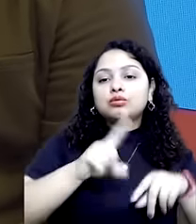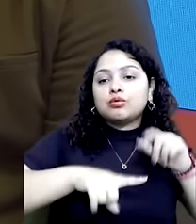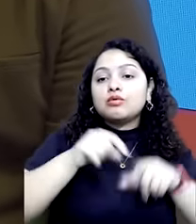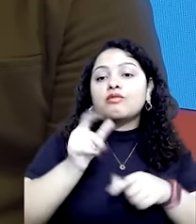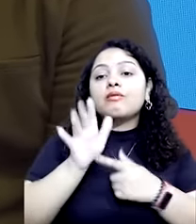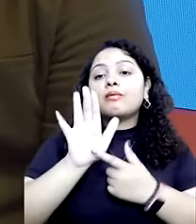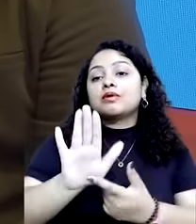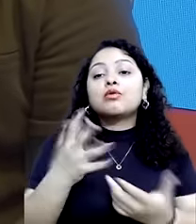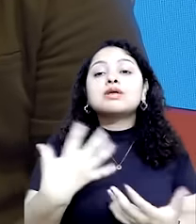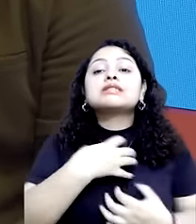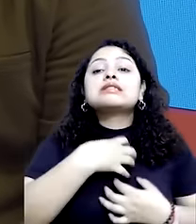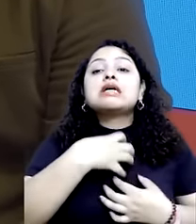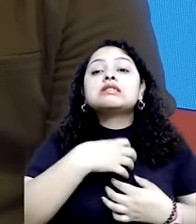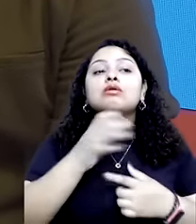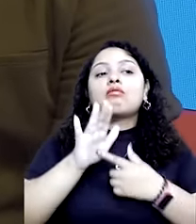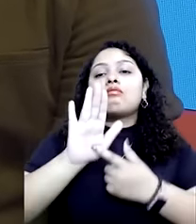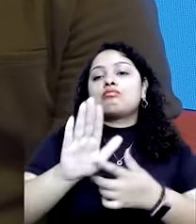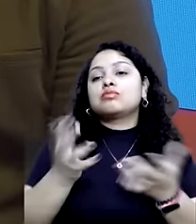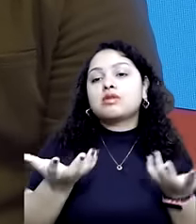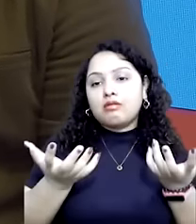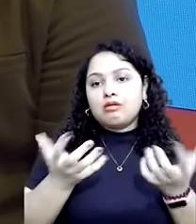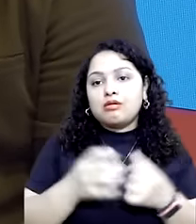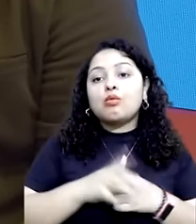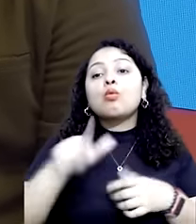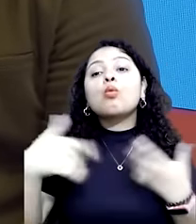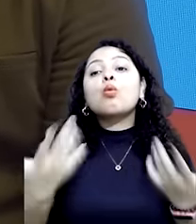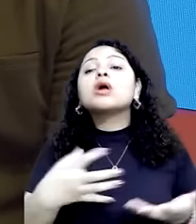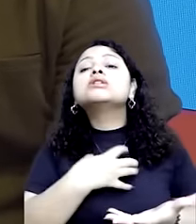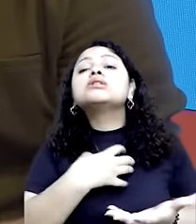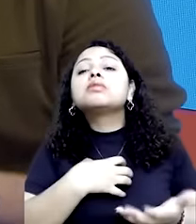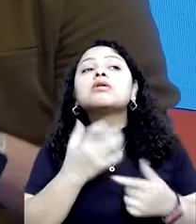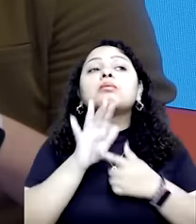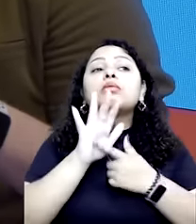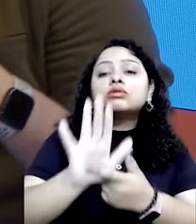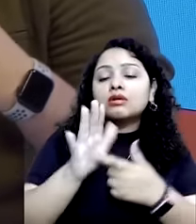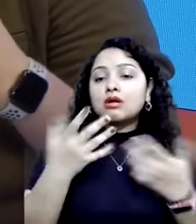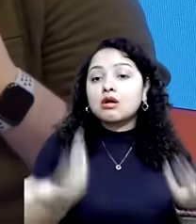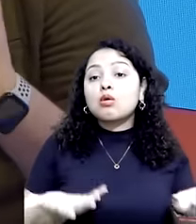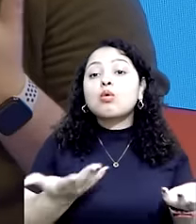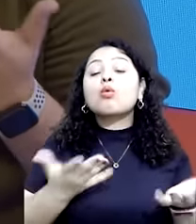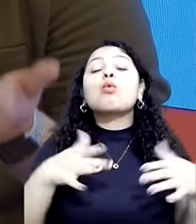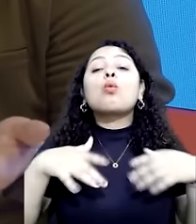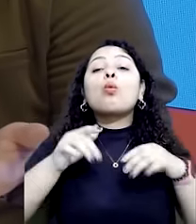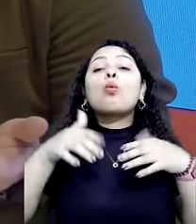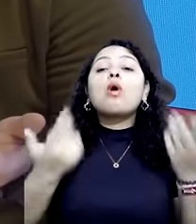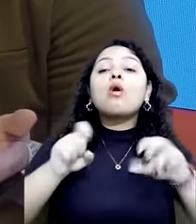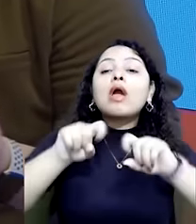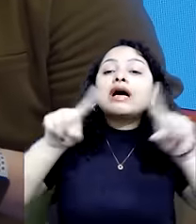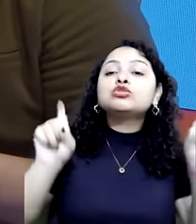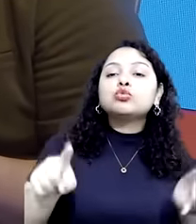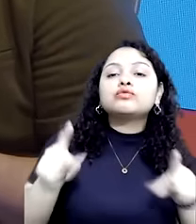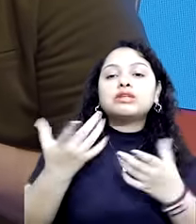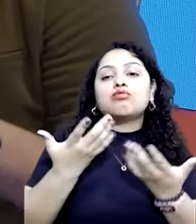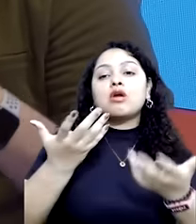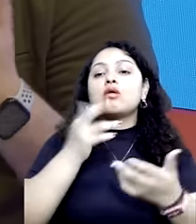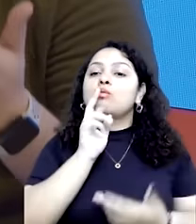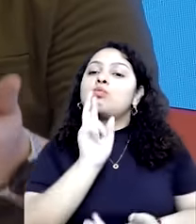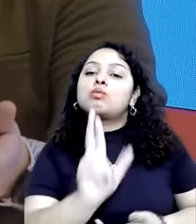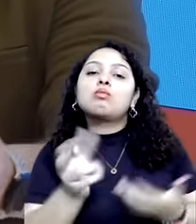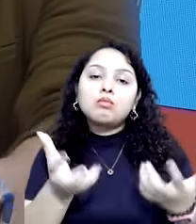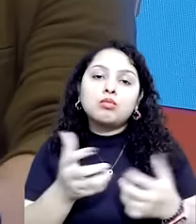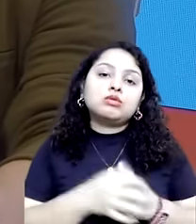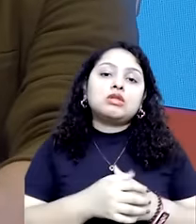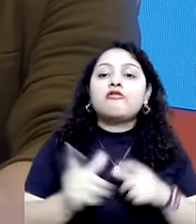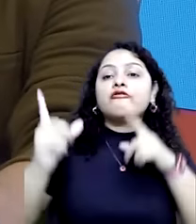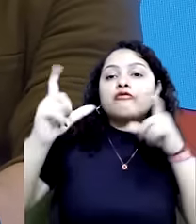quer passar qual é a sensação que a gente quer passar Qual é o sentimento que a gente quer passar Qual é a dúvida que a gente quer sanar seja num vídeo seja numa